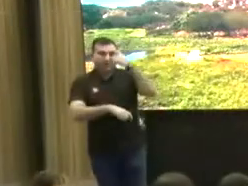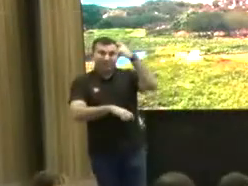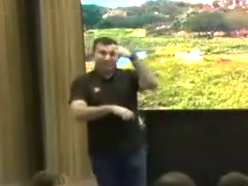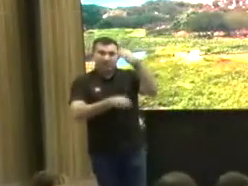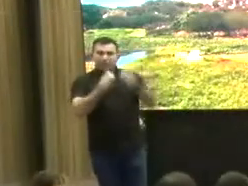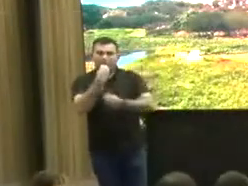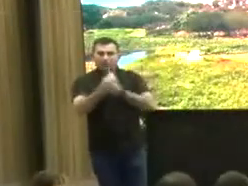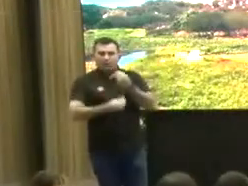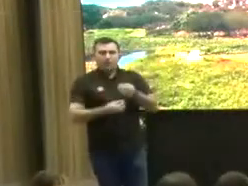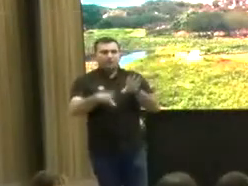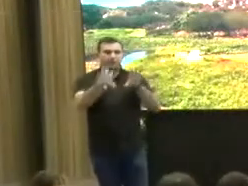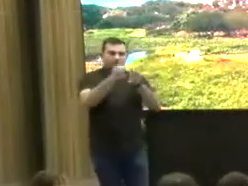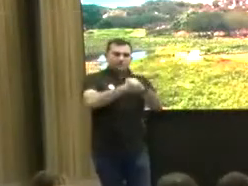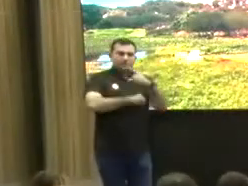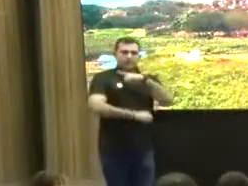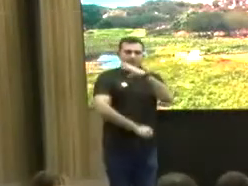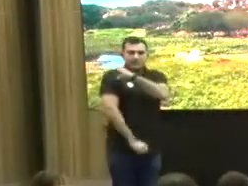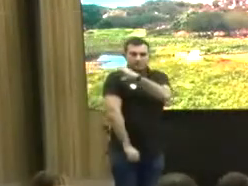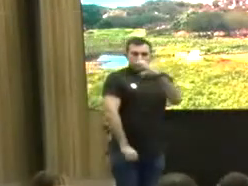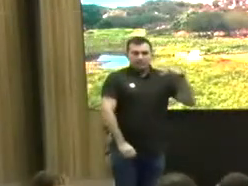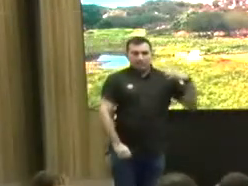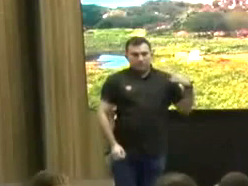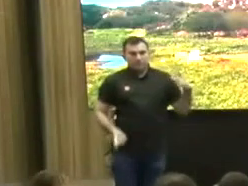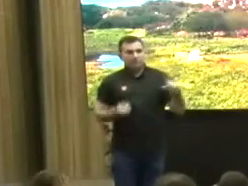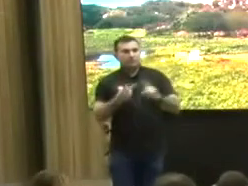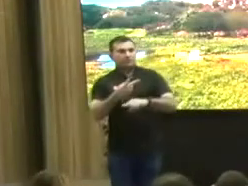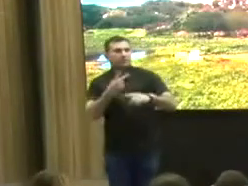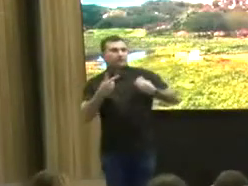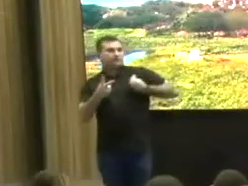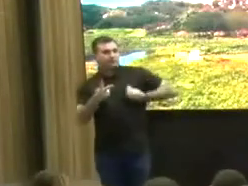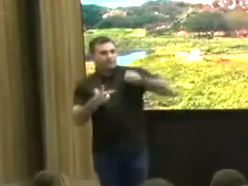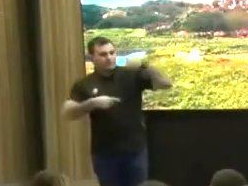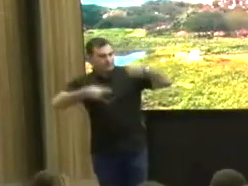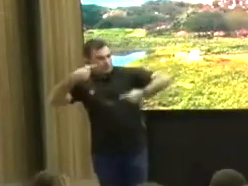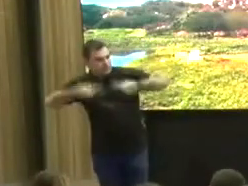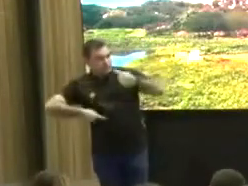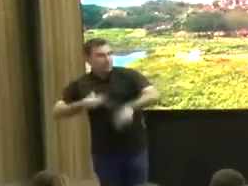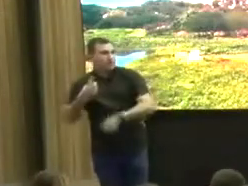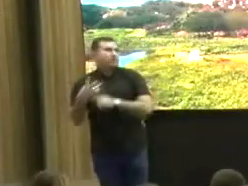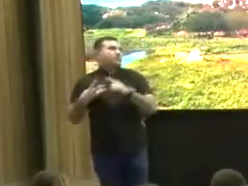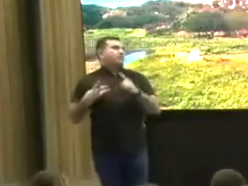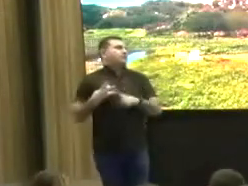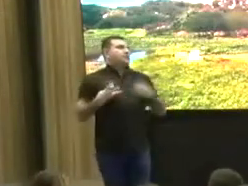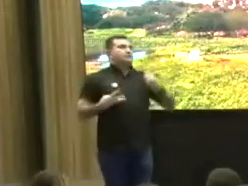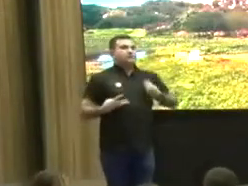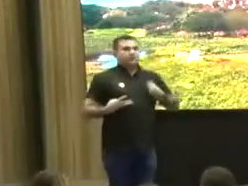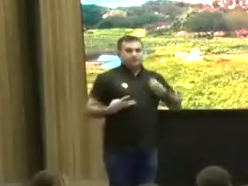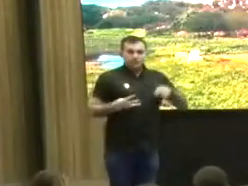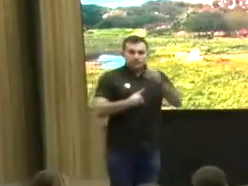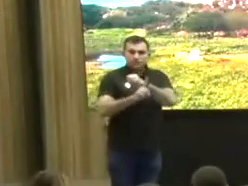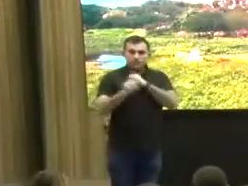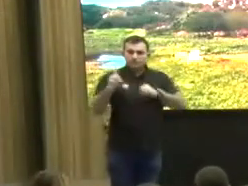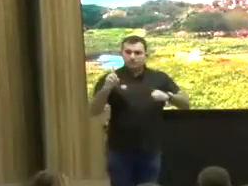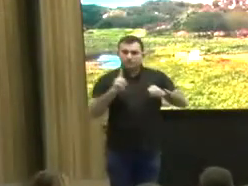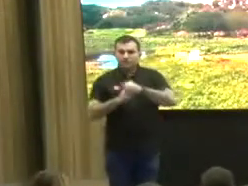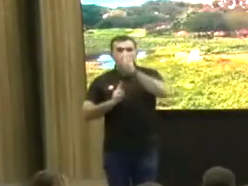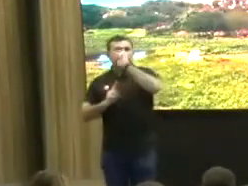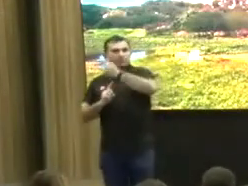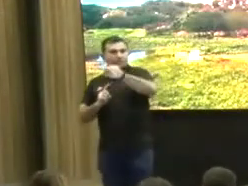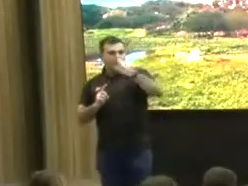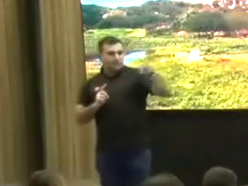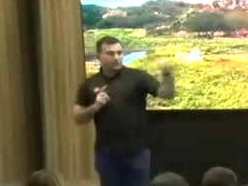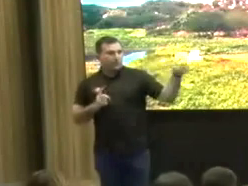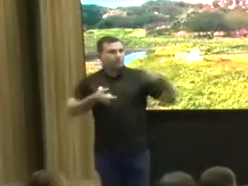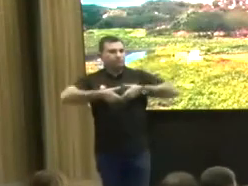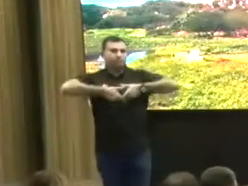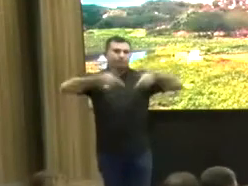para a cidadania, para a participação na vida política, para viver em sociedades diversas,